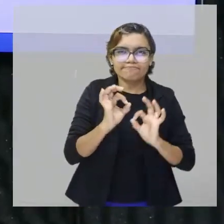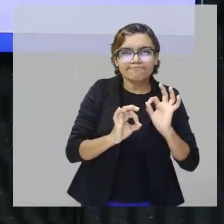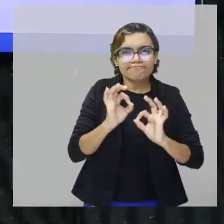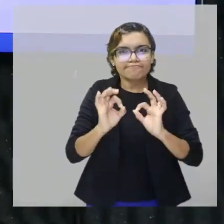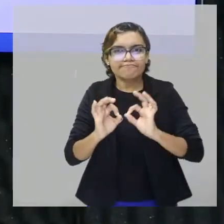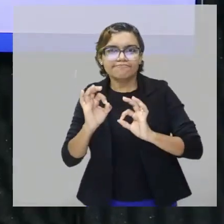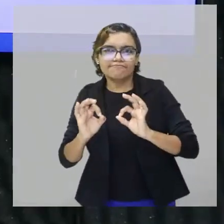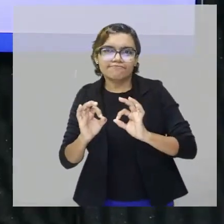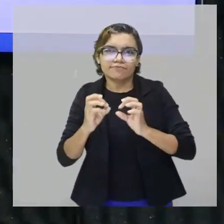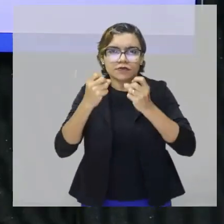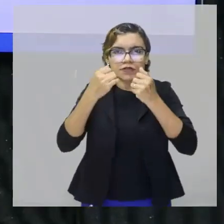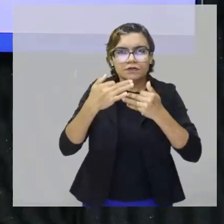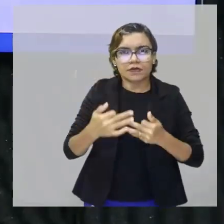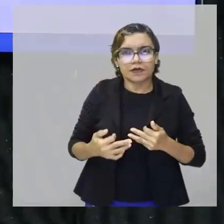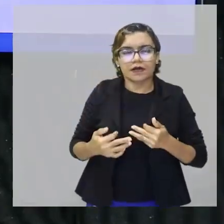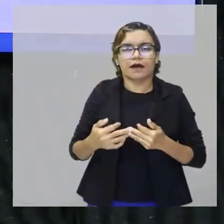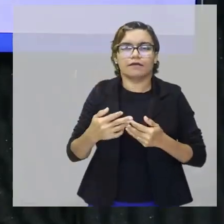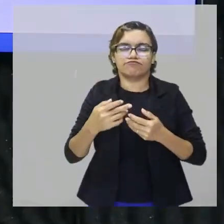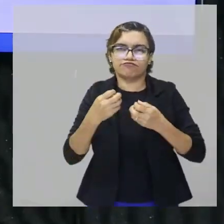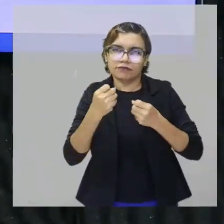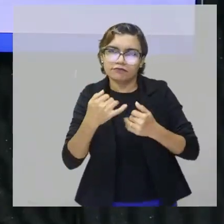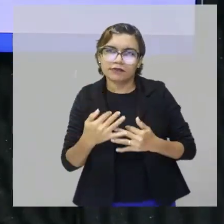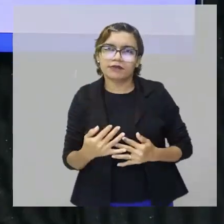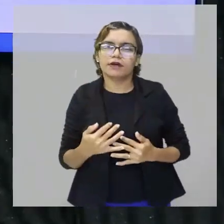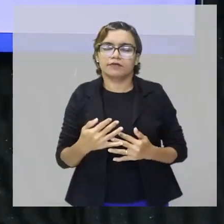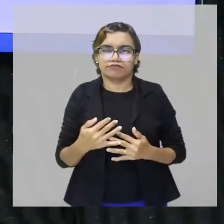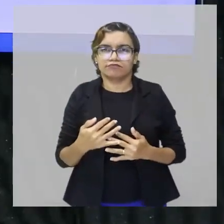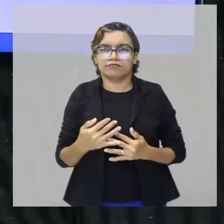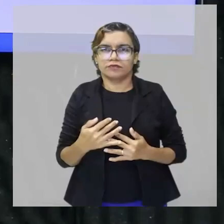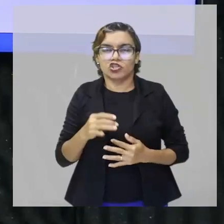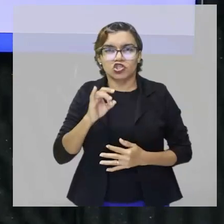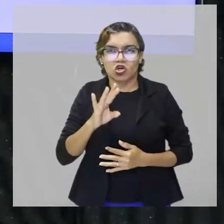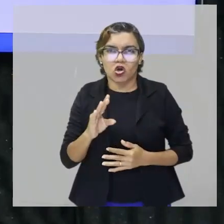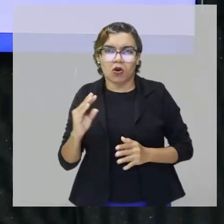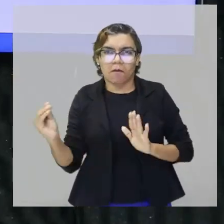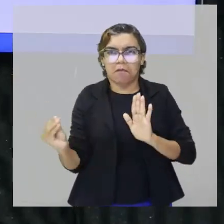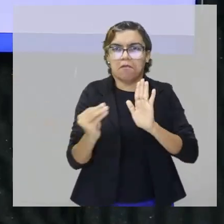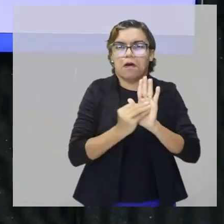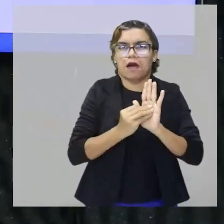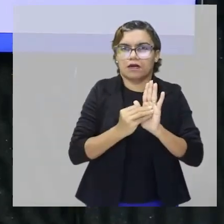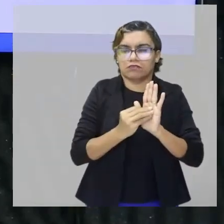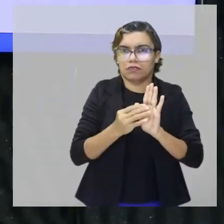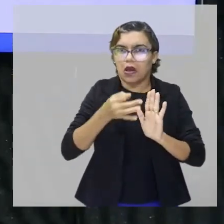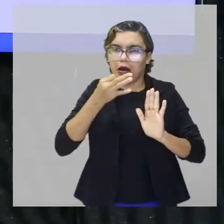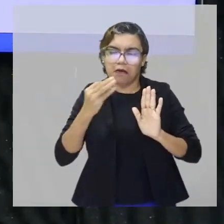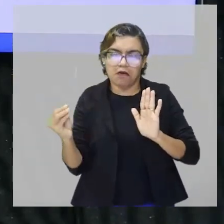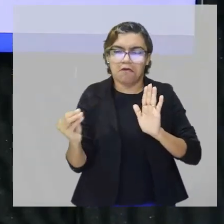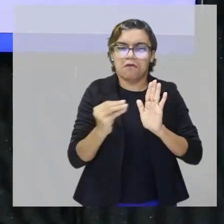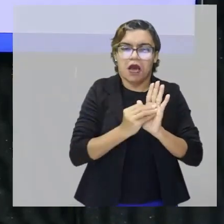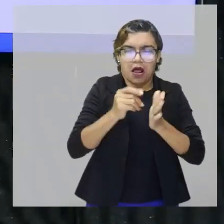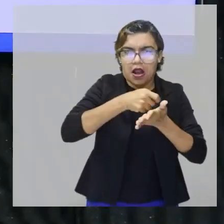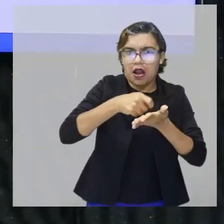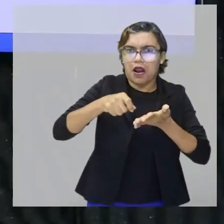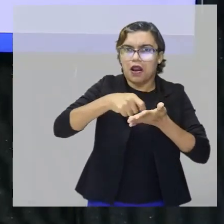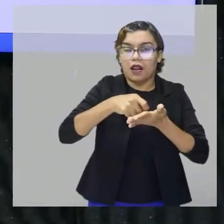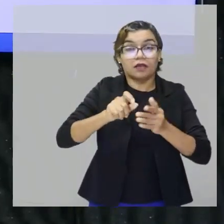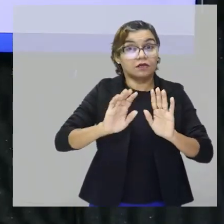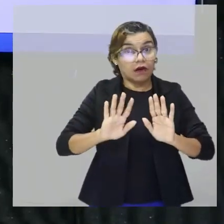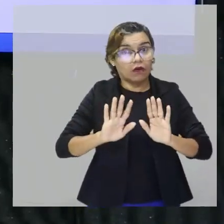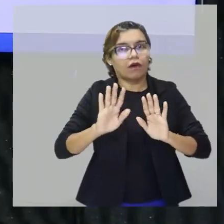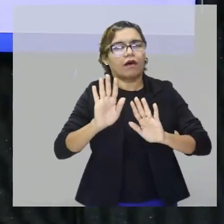vou falando dele de forma bem convincente. Não vale apenas jogar o argumento, né? Você tem que trabalhar em cima desse argumento, você